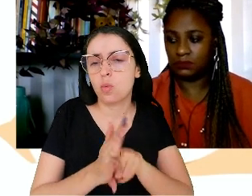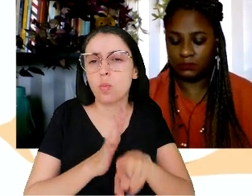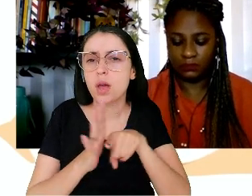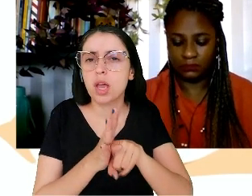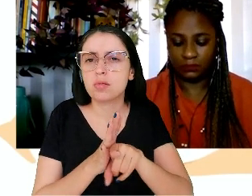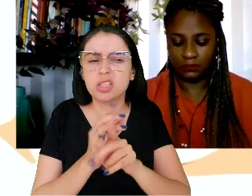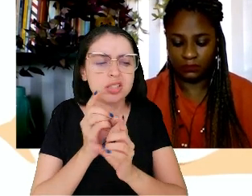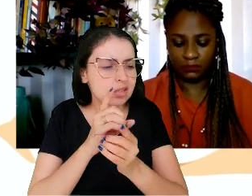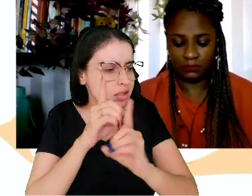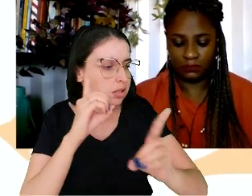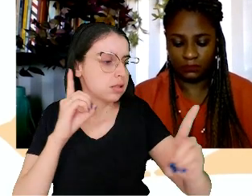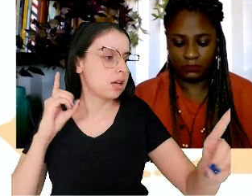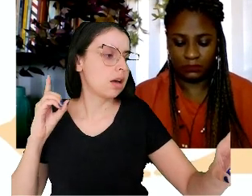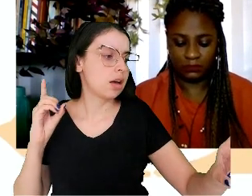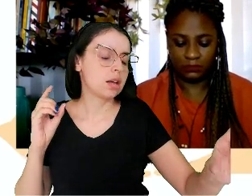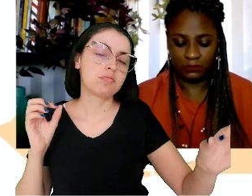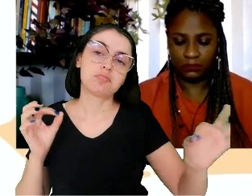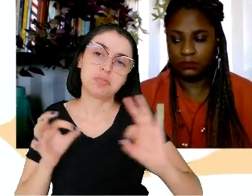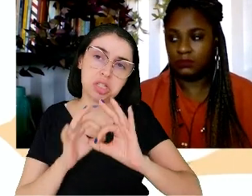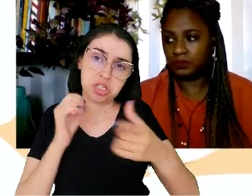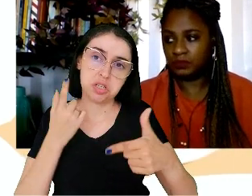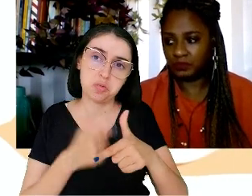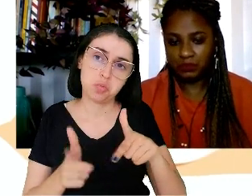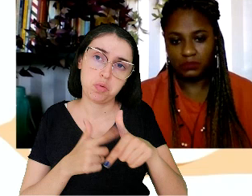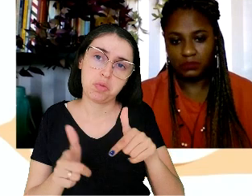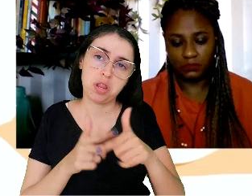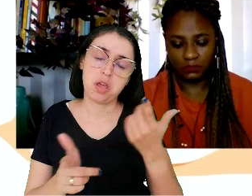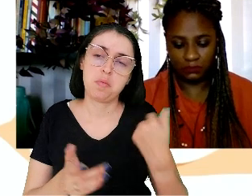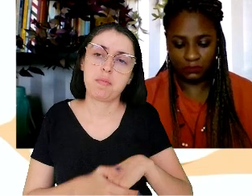um ser distante do problema.